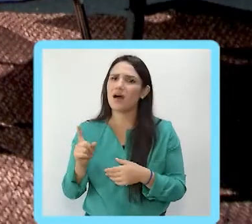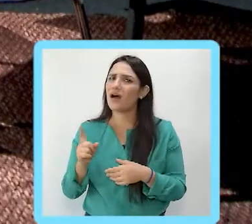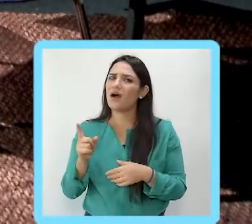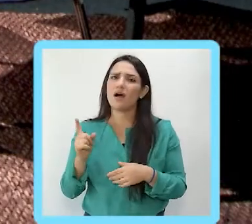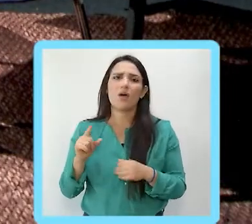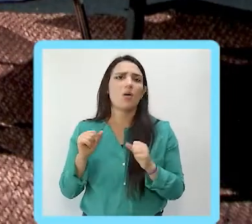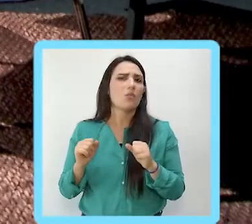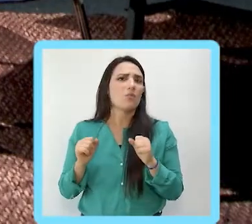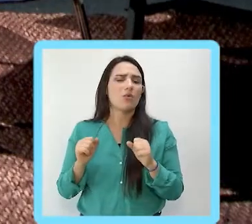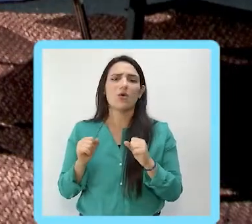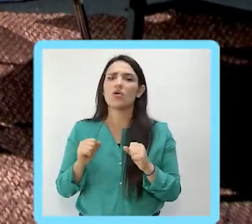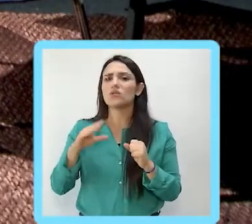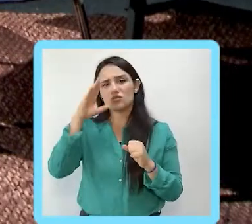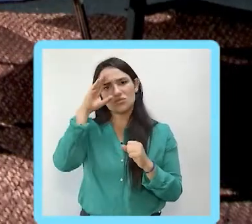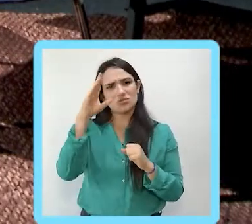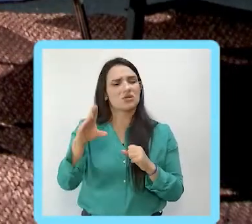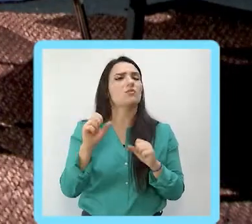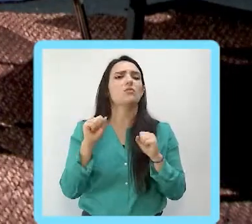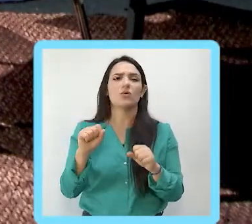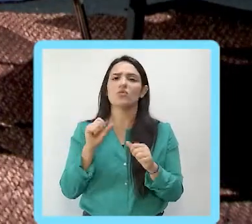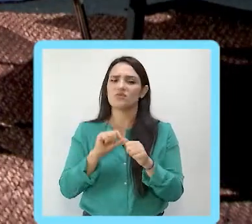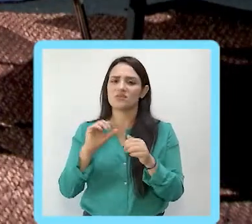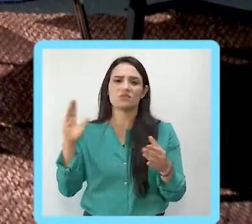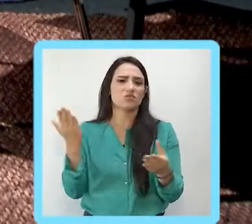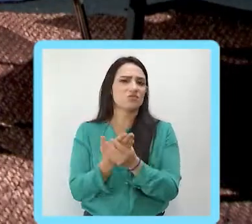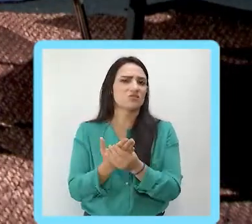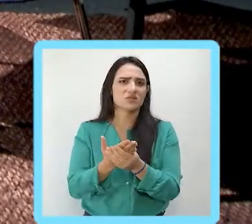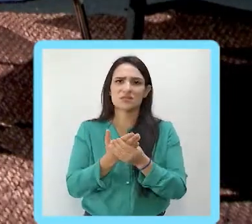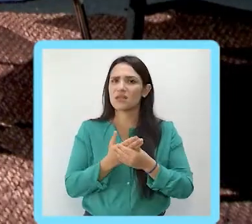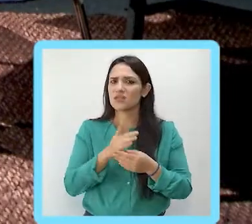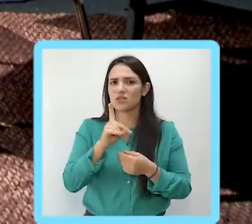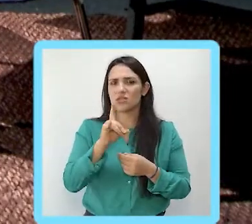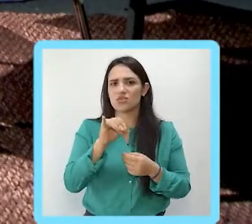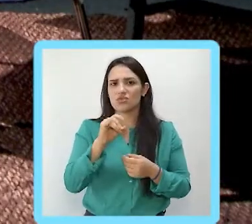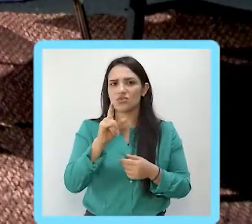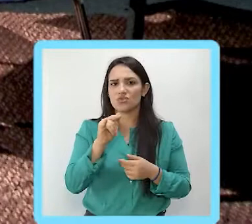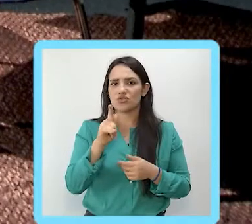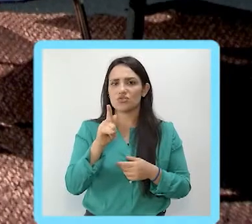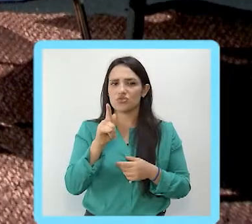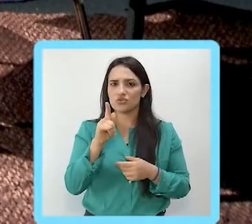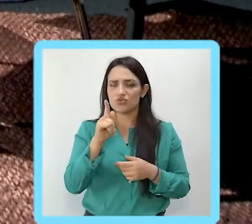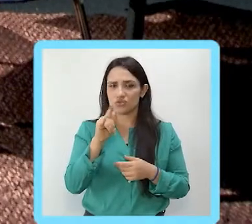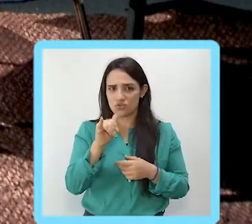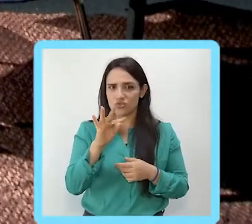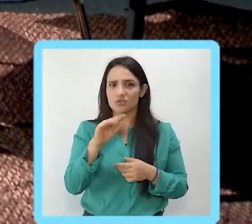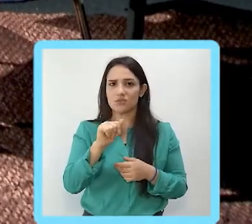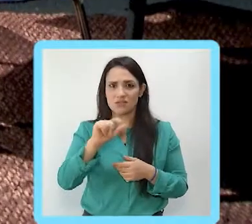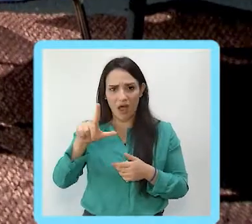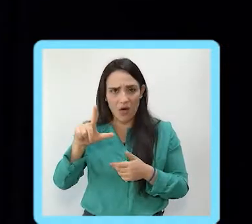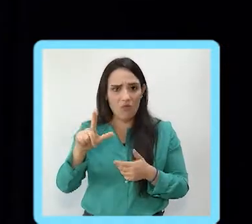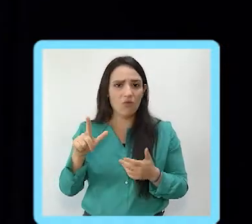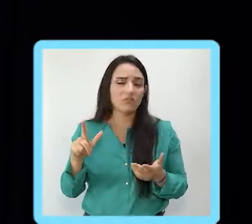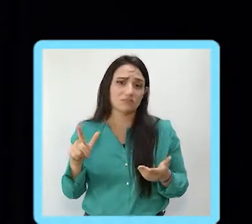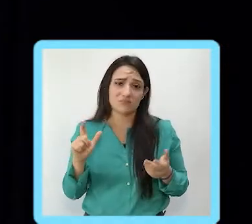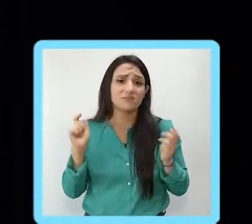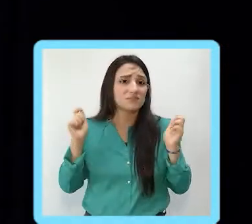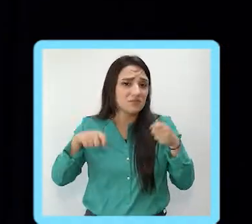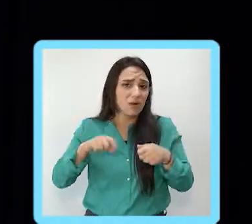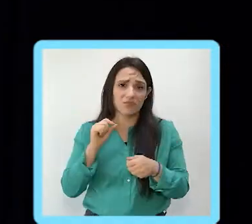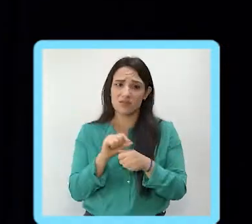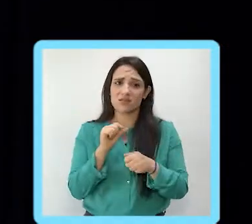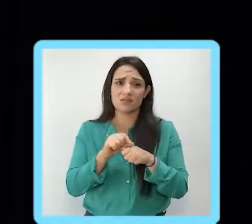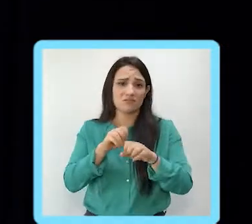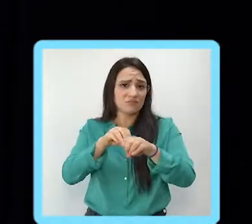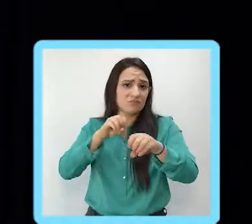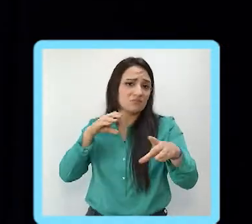processo digital. Então, isso permitiu que nós também na PGE passássemos a atuar de maneira